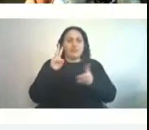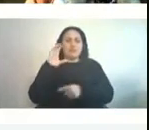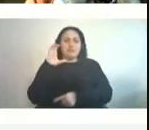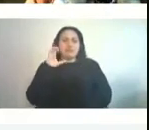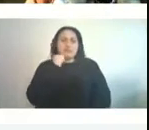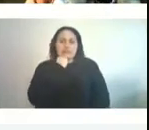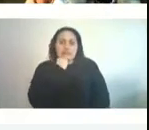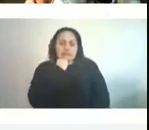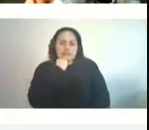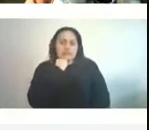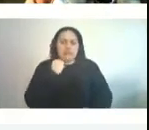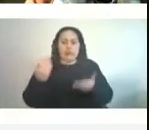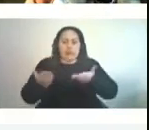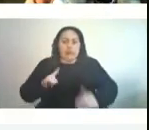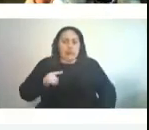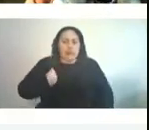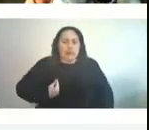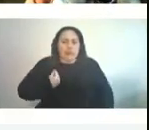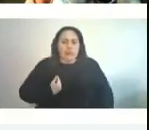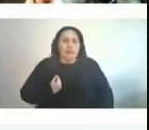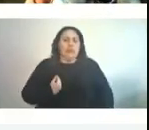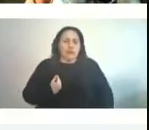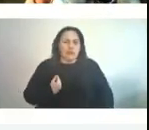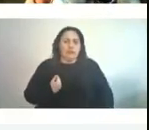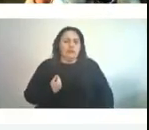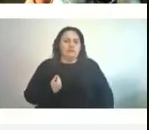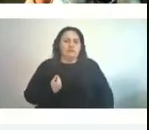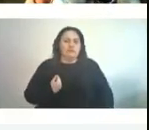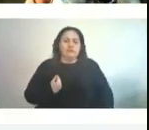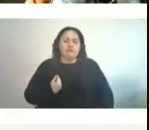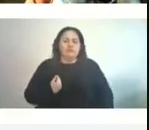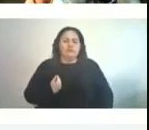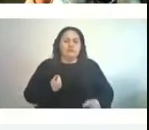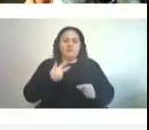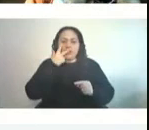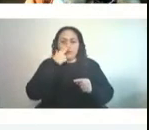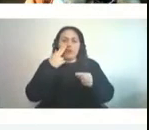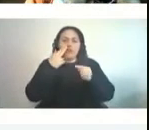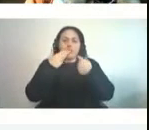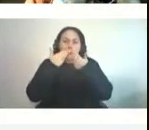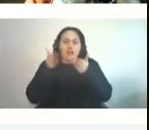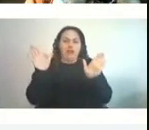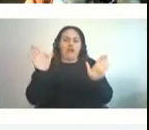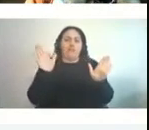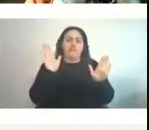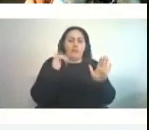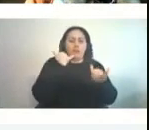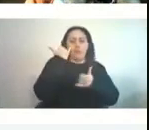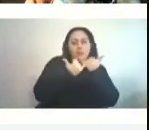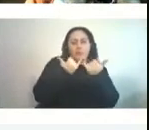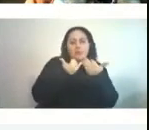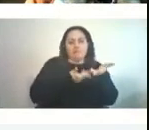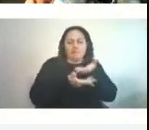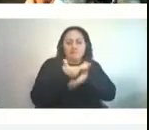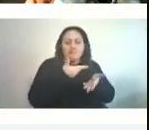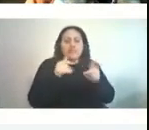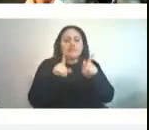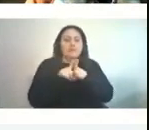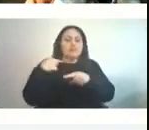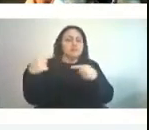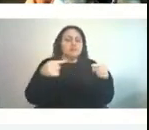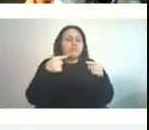gente encontra nos tempos atuais, né, a aridez que a gente encontra. E também poder discutir a nossa prática, né, e de forma